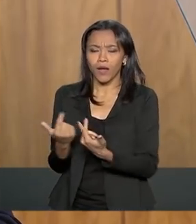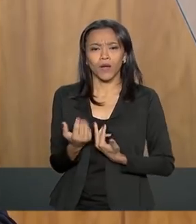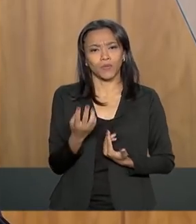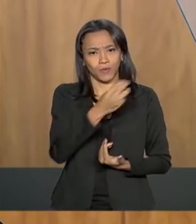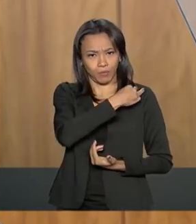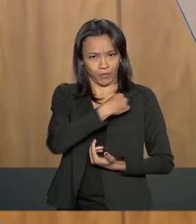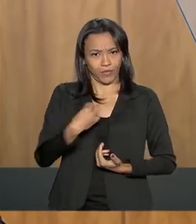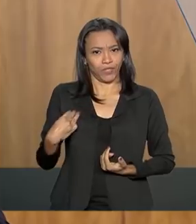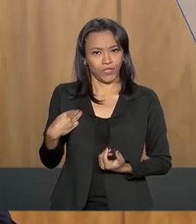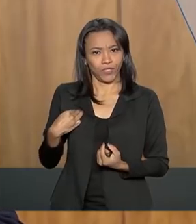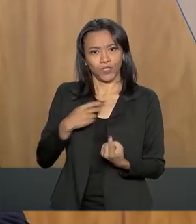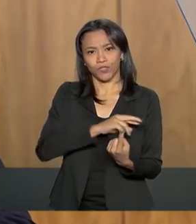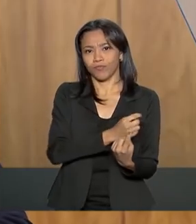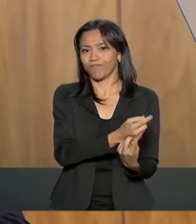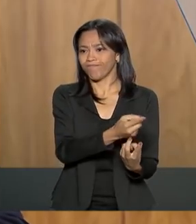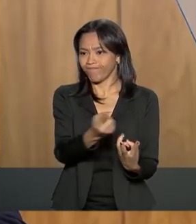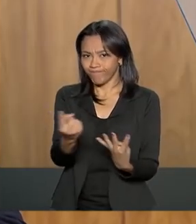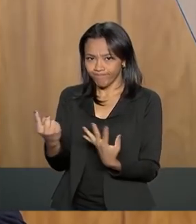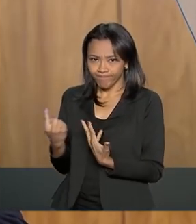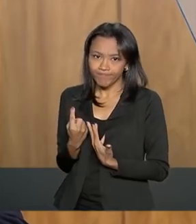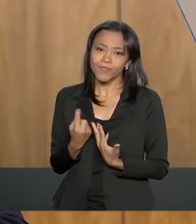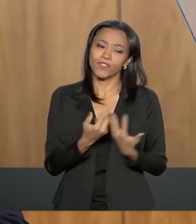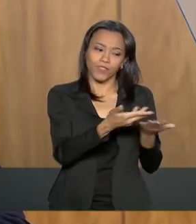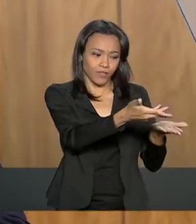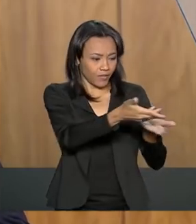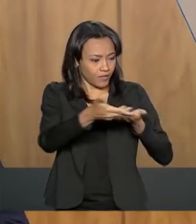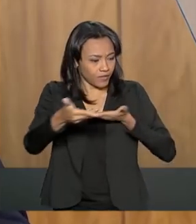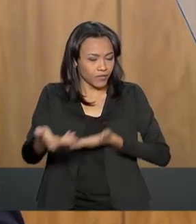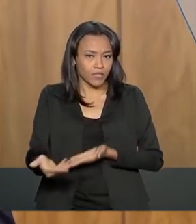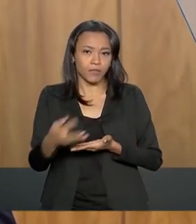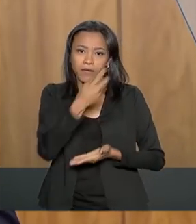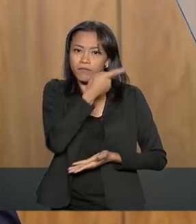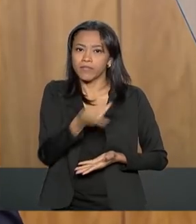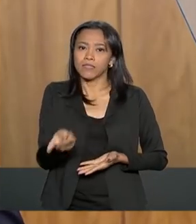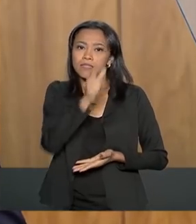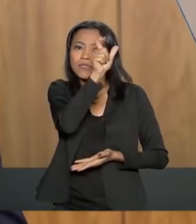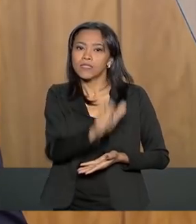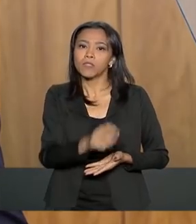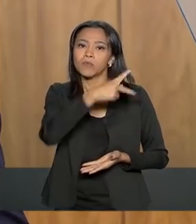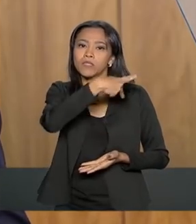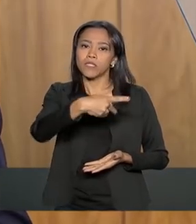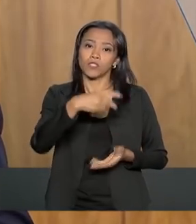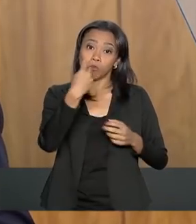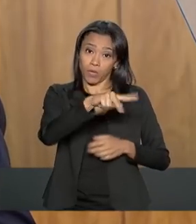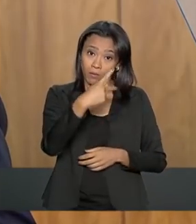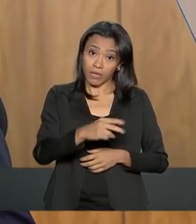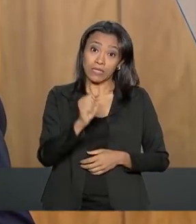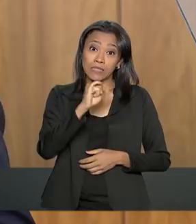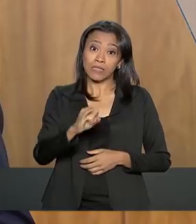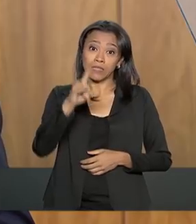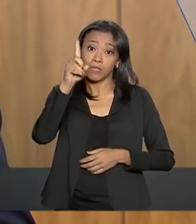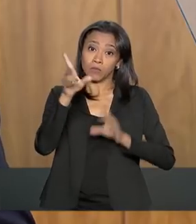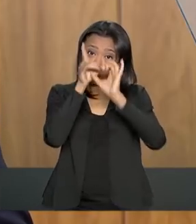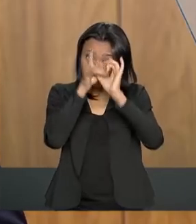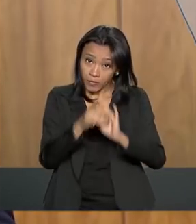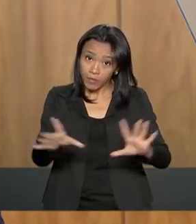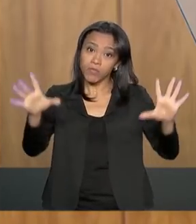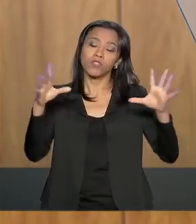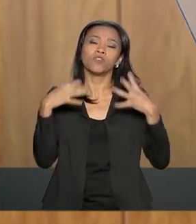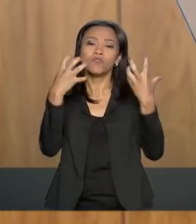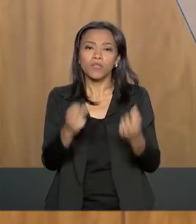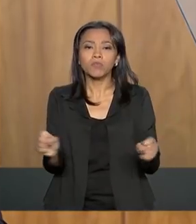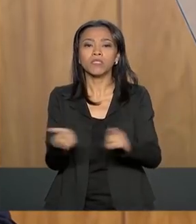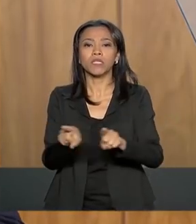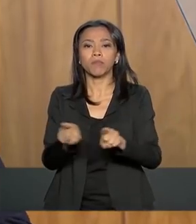em receber a visita do presidente do Paraguai. E se Deus quiser, no corrente ano, ainda faremos uma